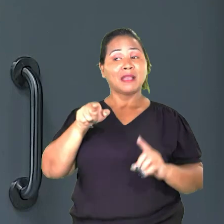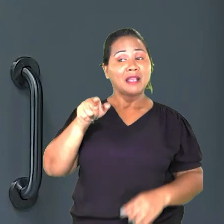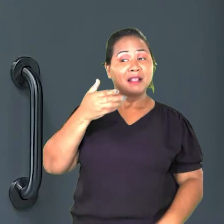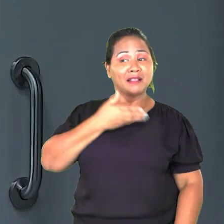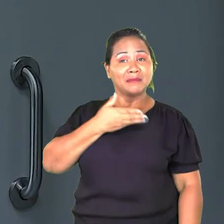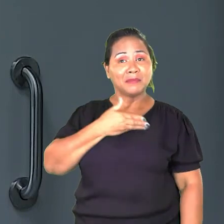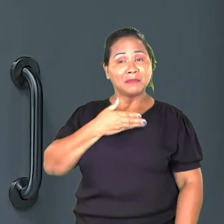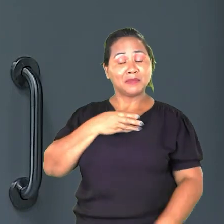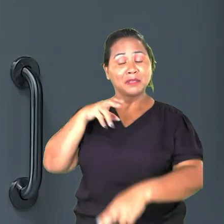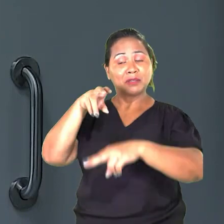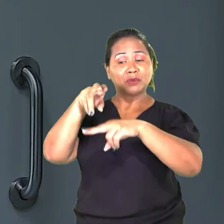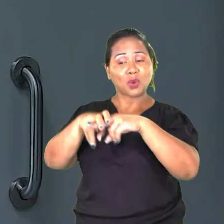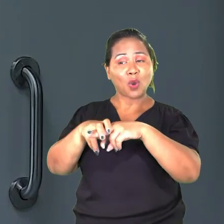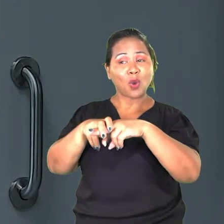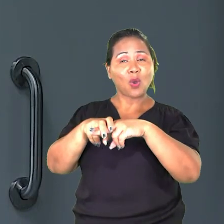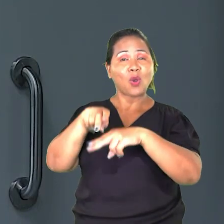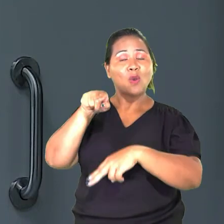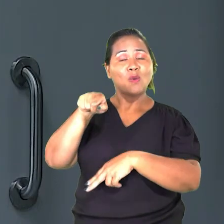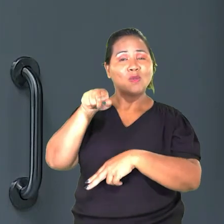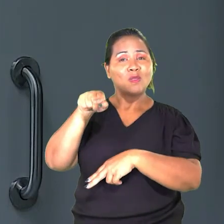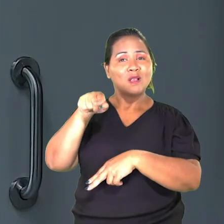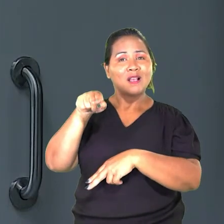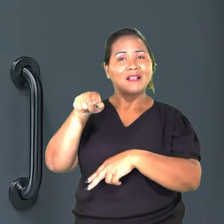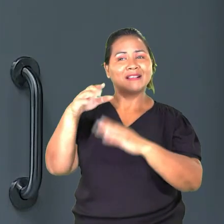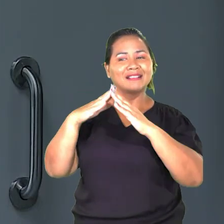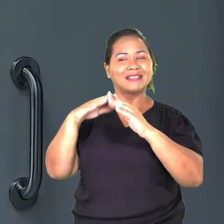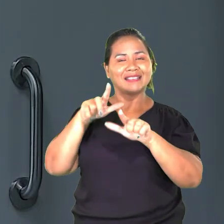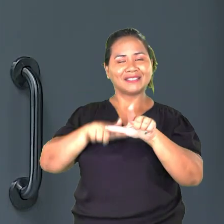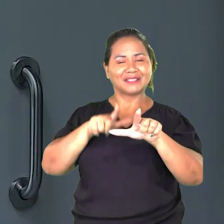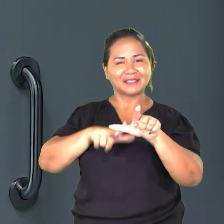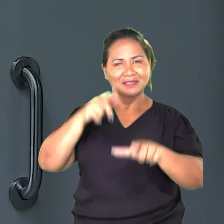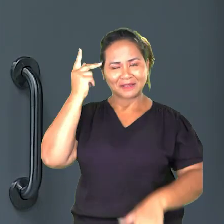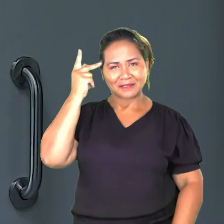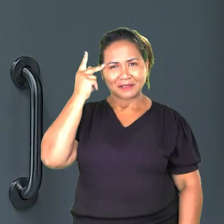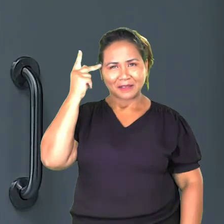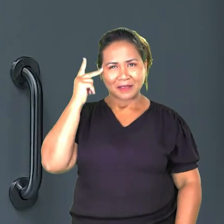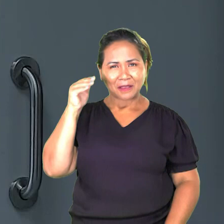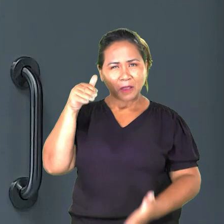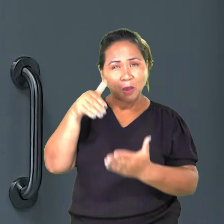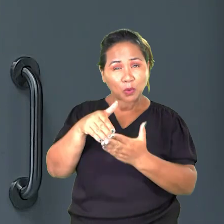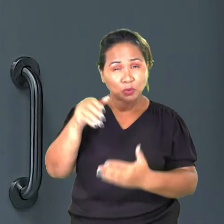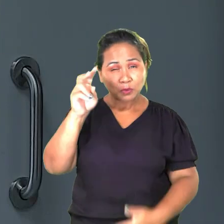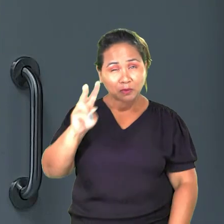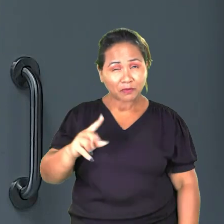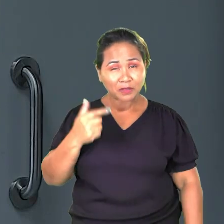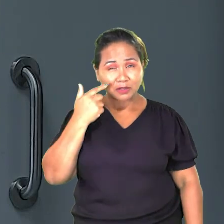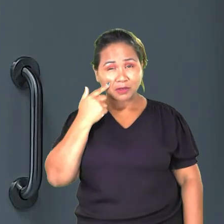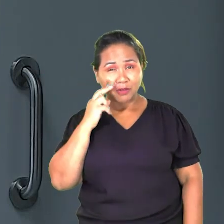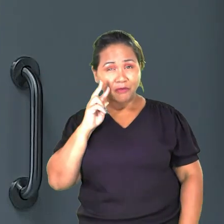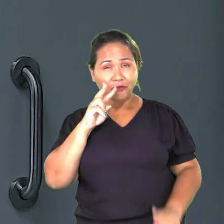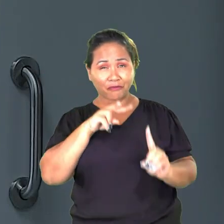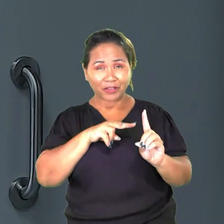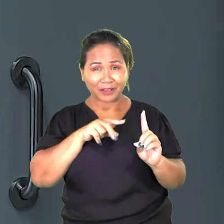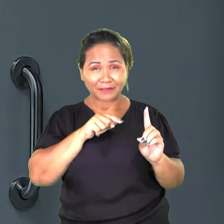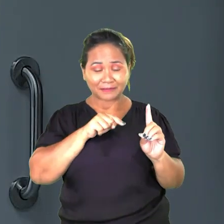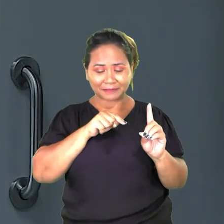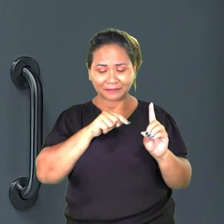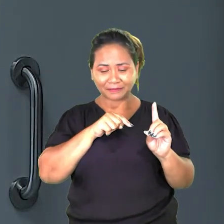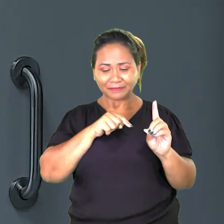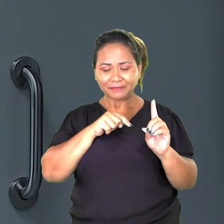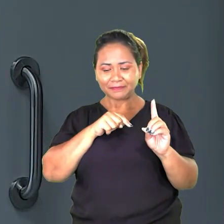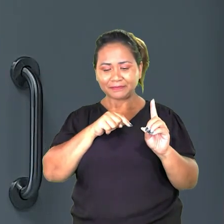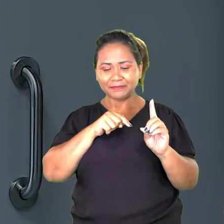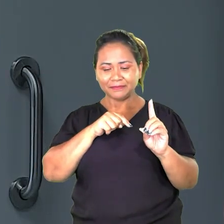na Academia Paulista de Letras. E a última vez que René votou para a eleição de um